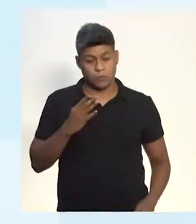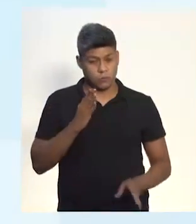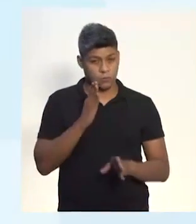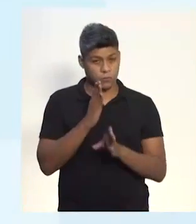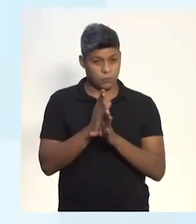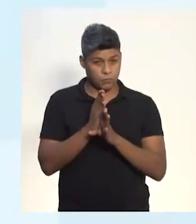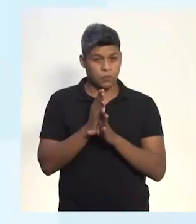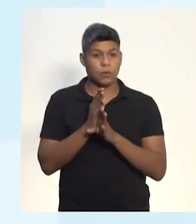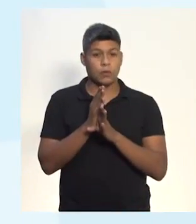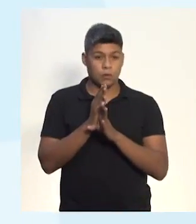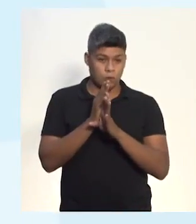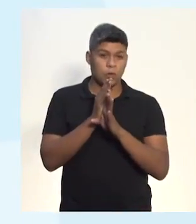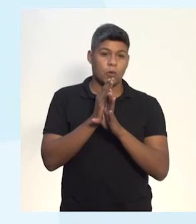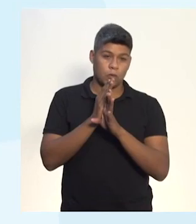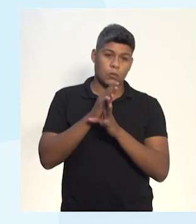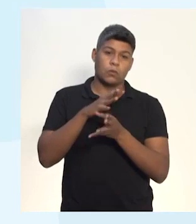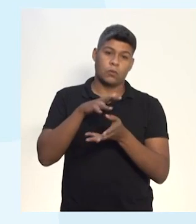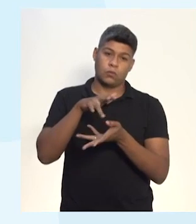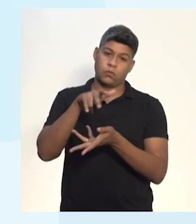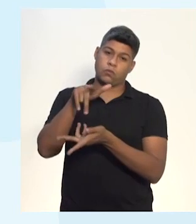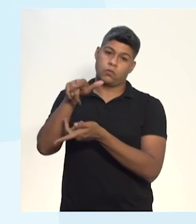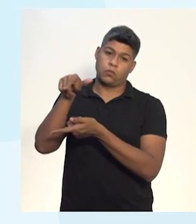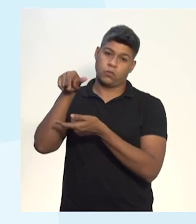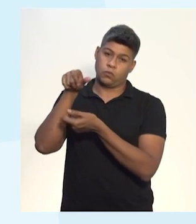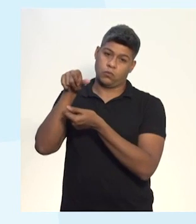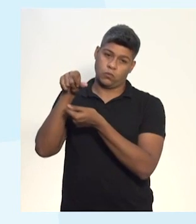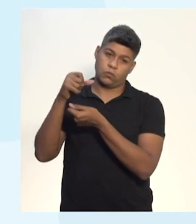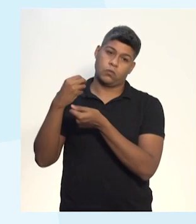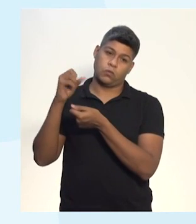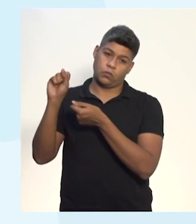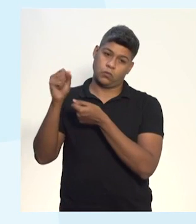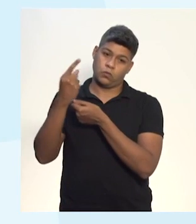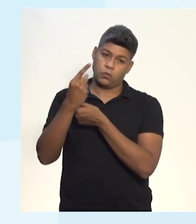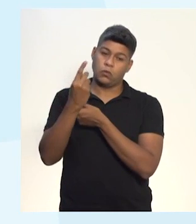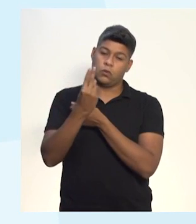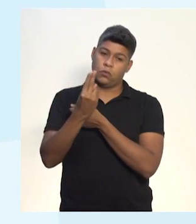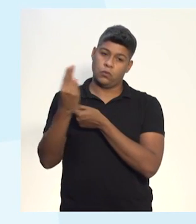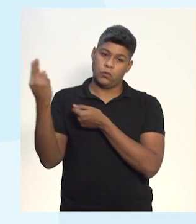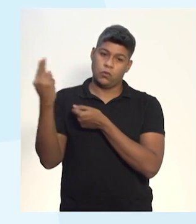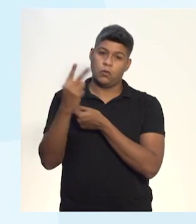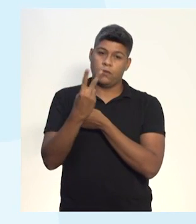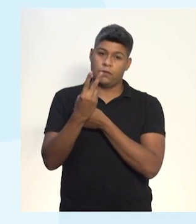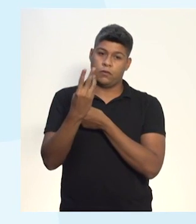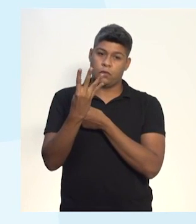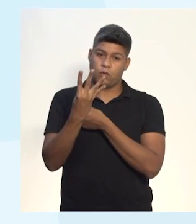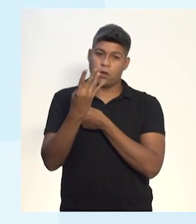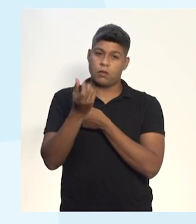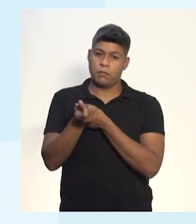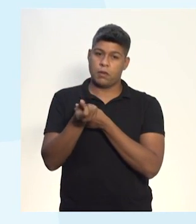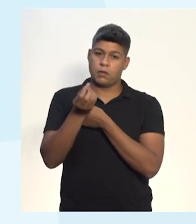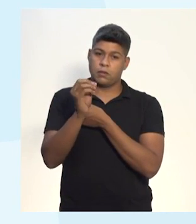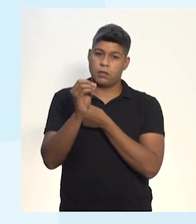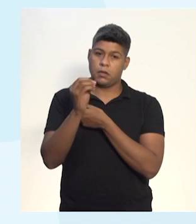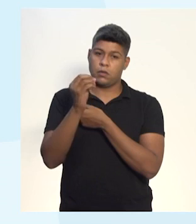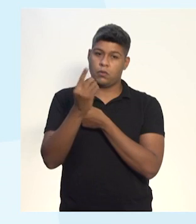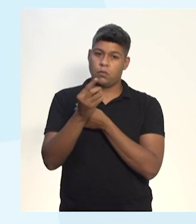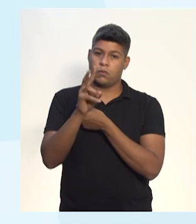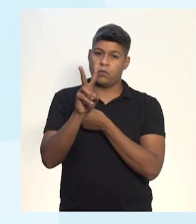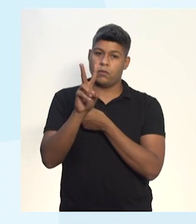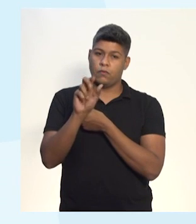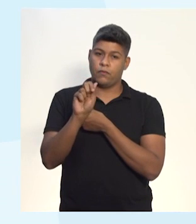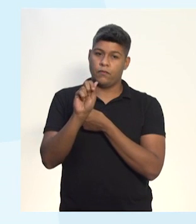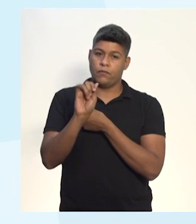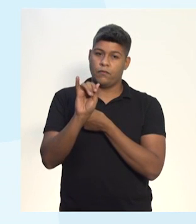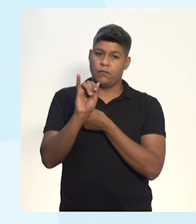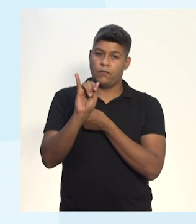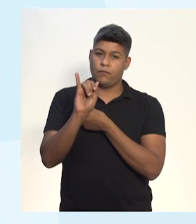descoberto um asteroide na órbita do Sol, esse asteroide foi batizado de 24601 Valjean.